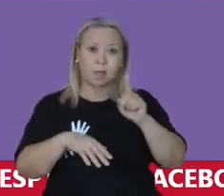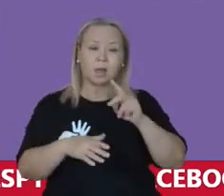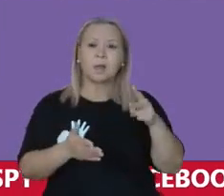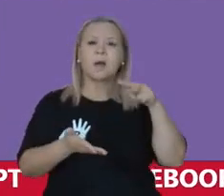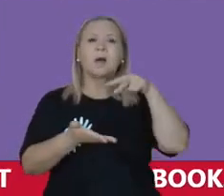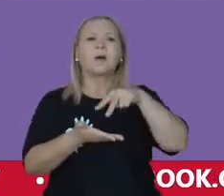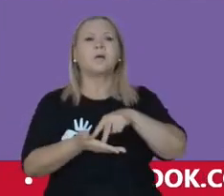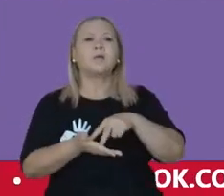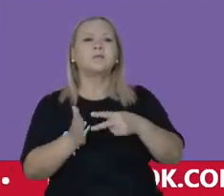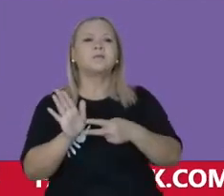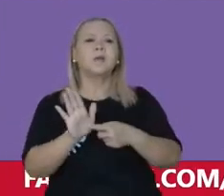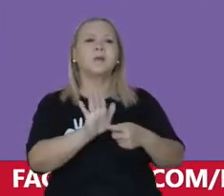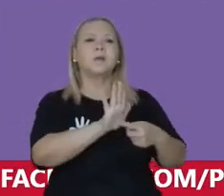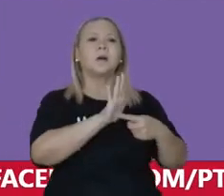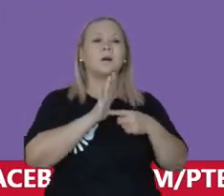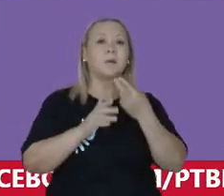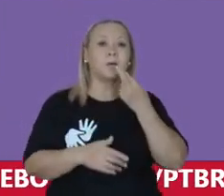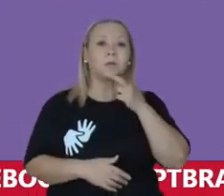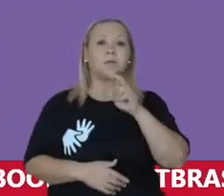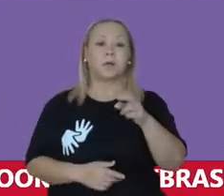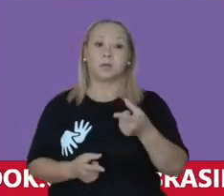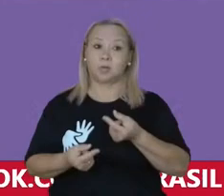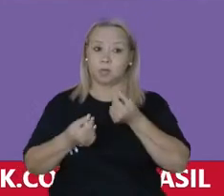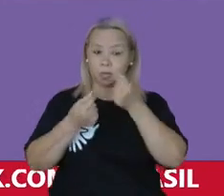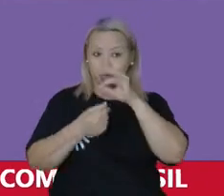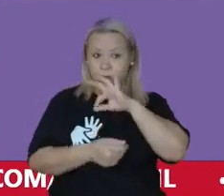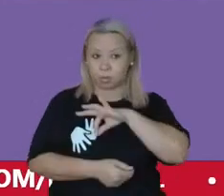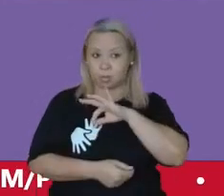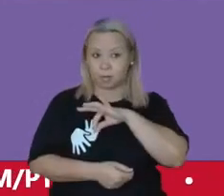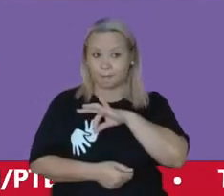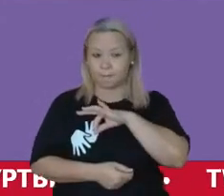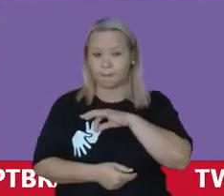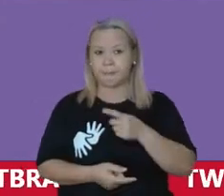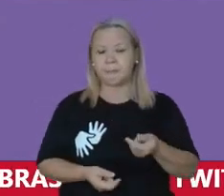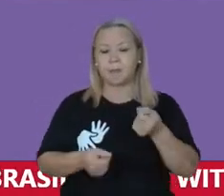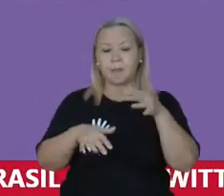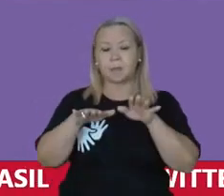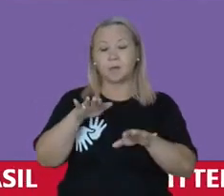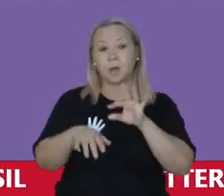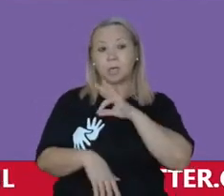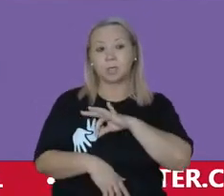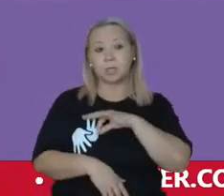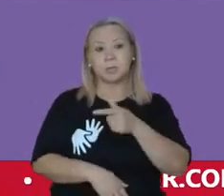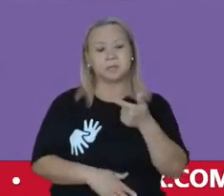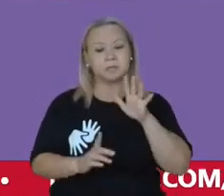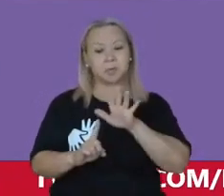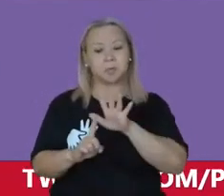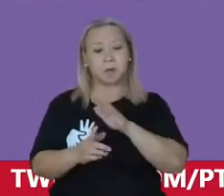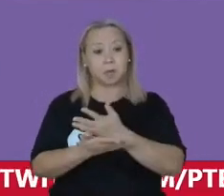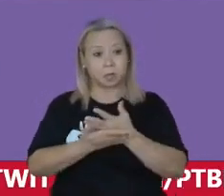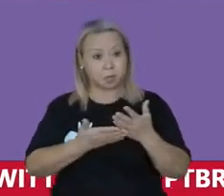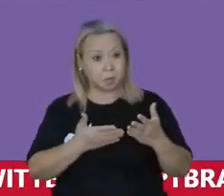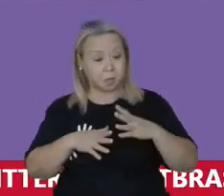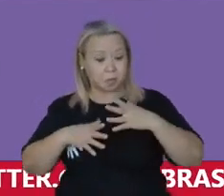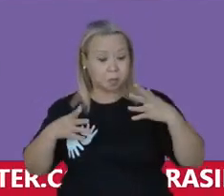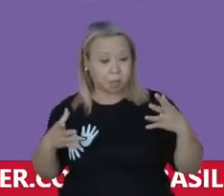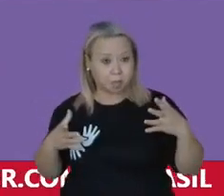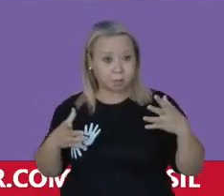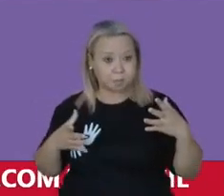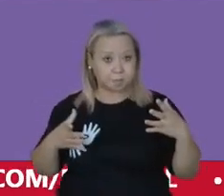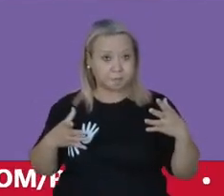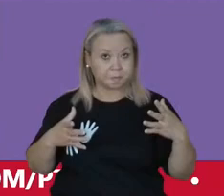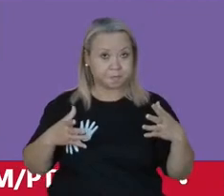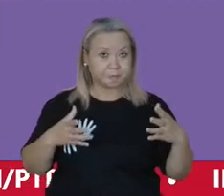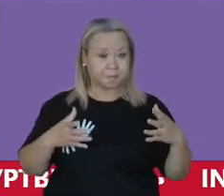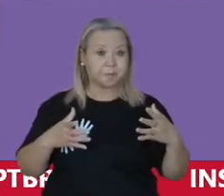aparece um efeito muito grande, desigualdade de renda. Então, desigualdade de renda, a gente não vê um impacto inicialmente muito grande. Já